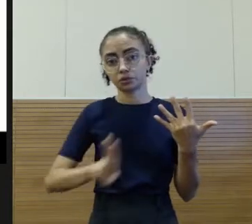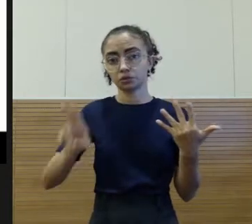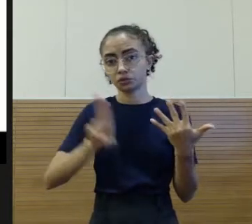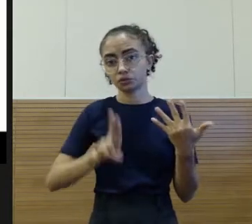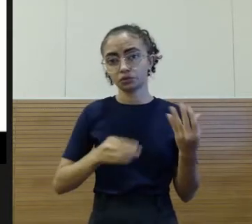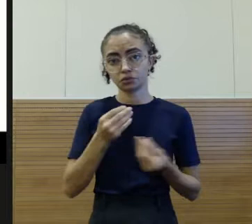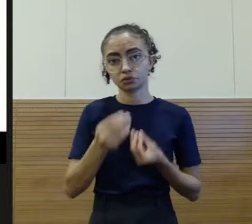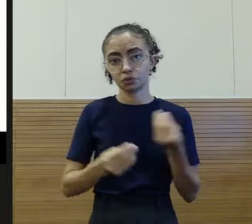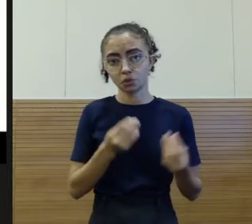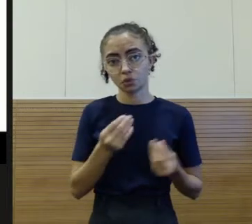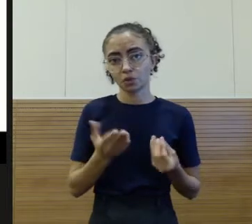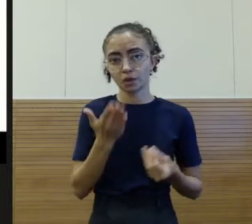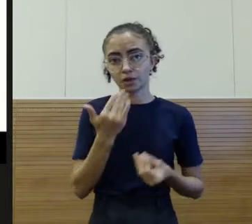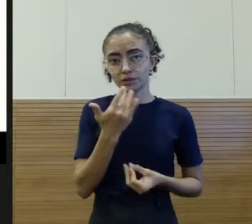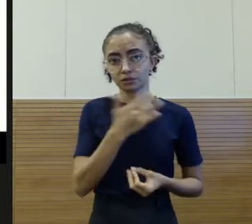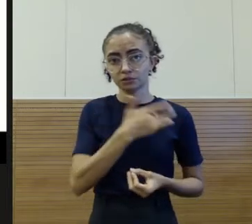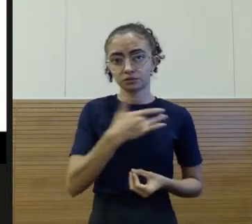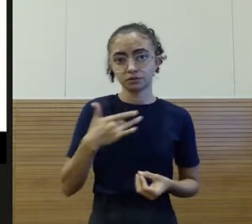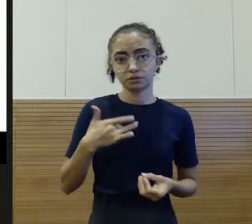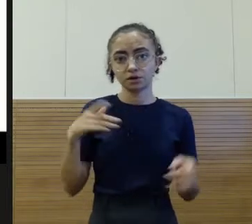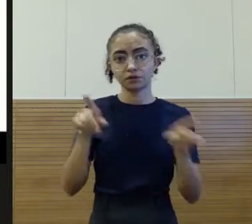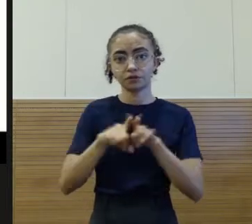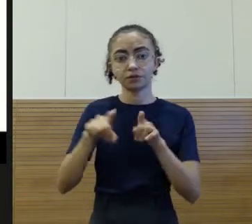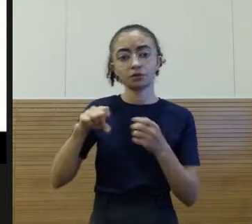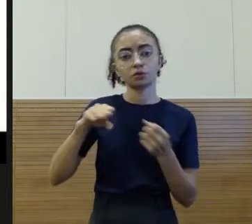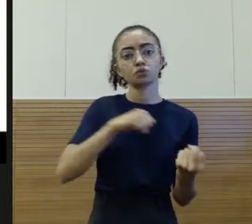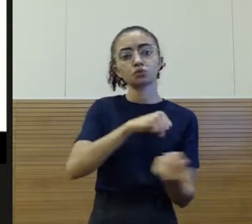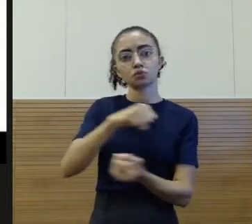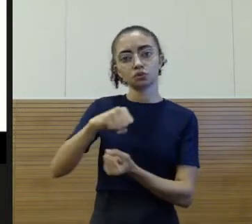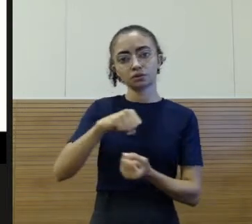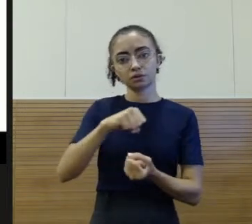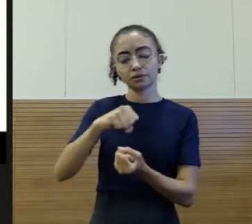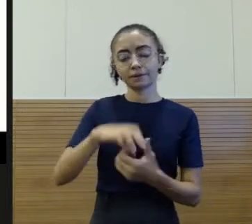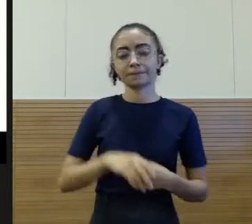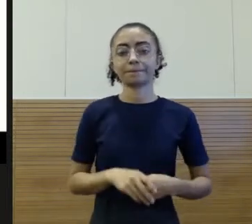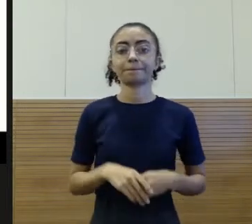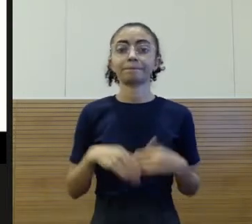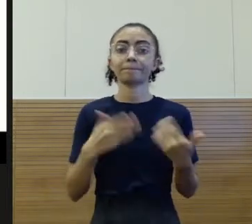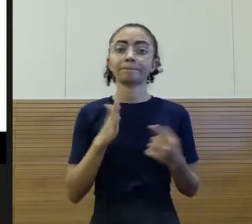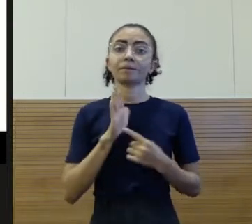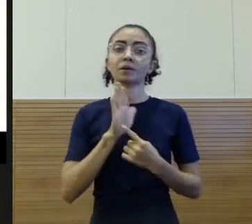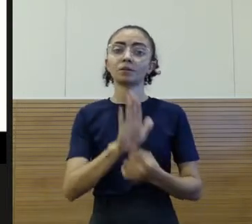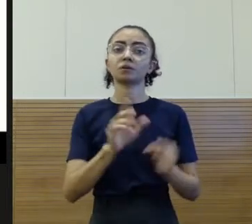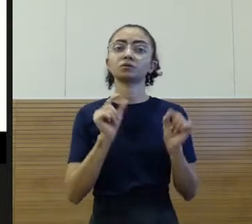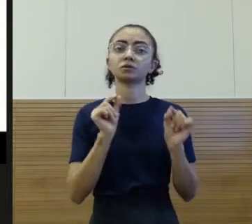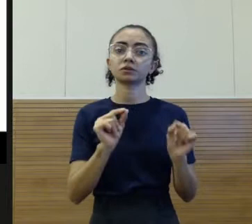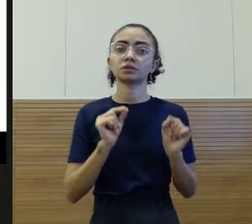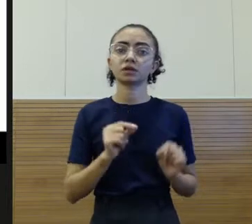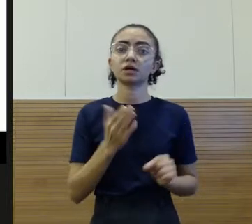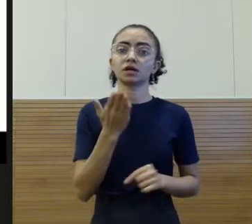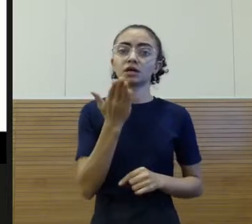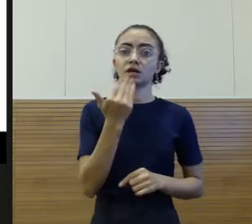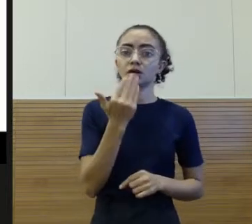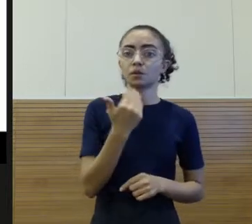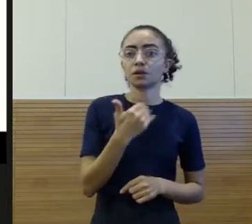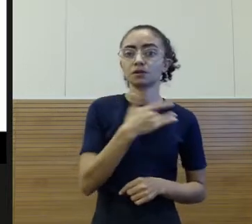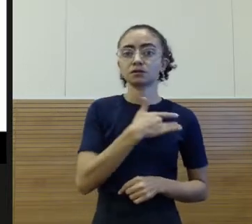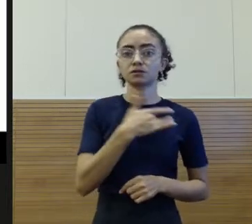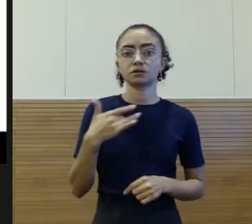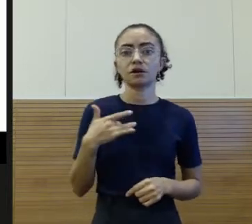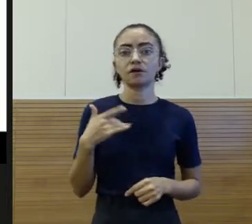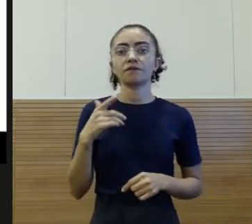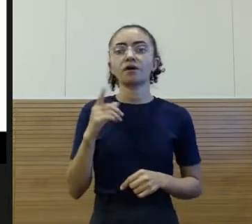dietas saudáveis e sustentáveis. E aí, o que nos mostra é que as dietas saudáveis são padrões alimentares